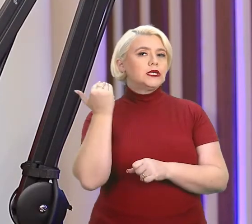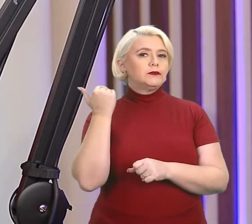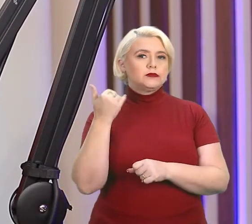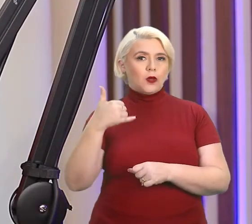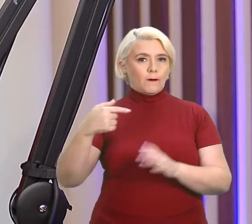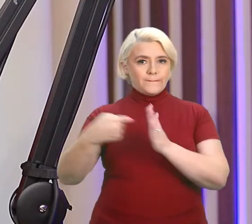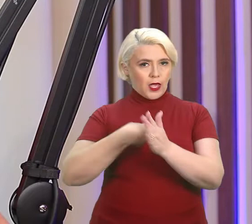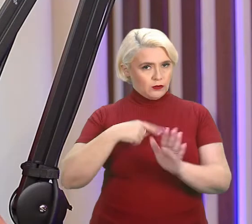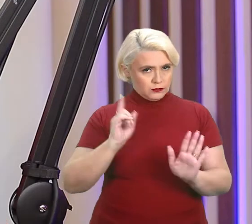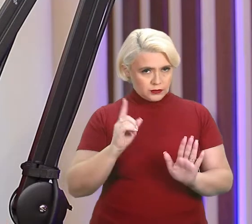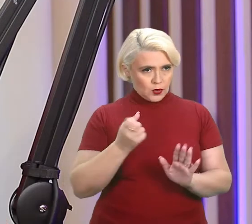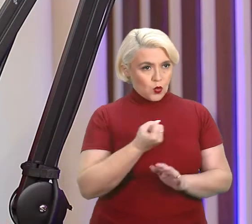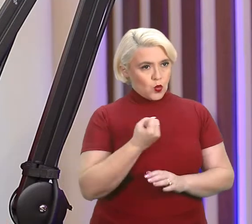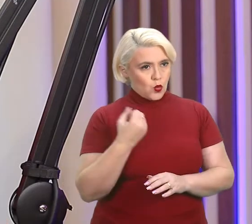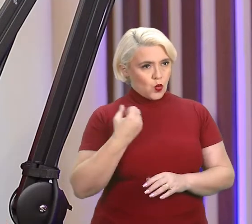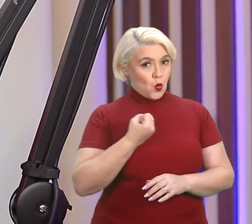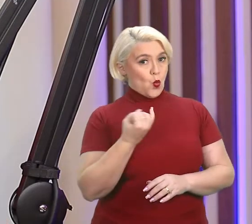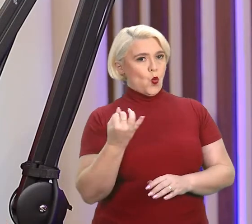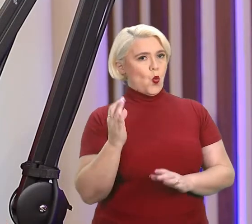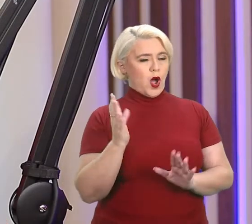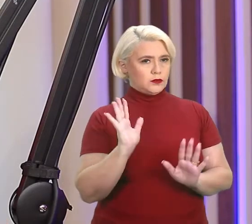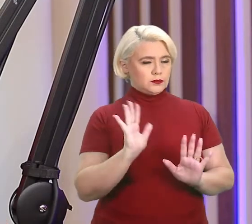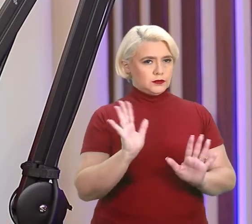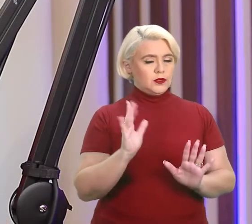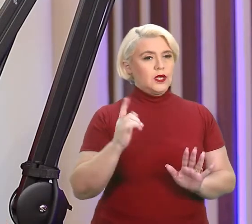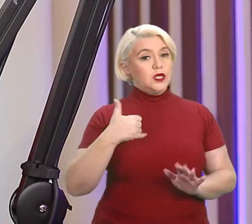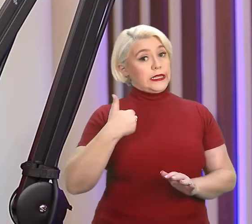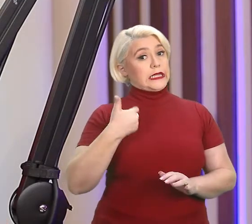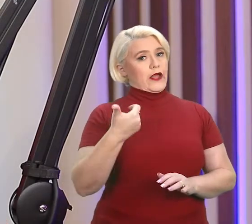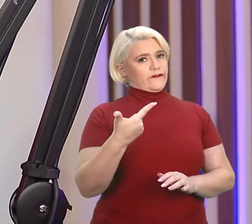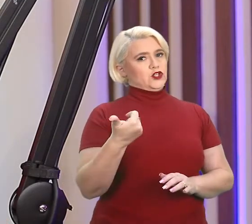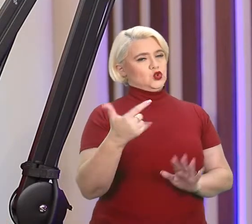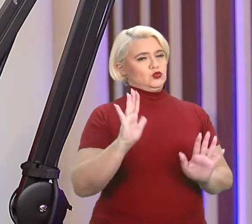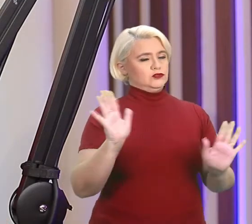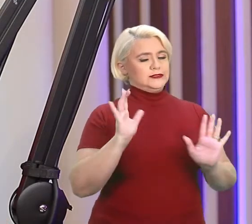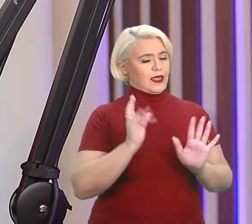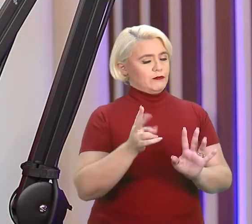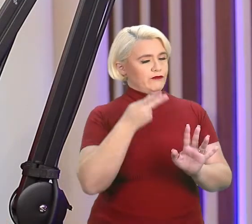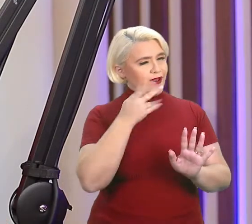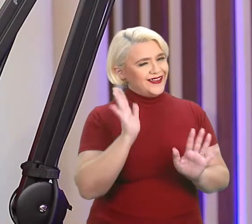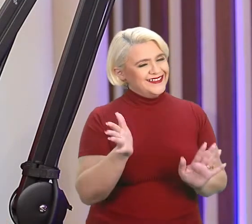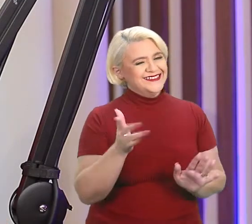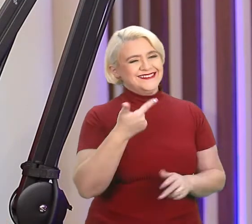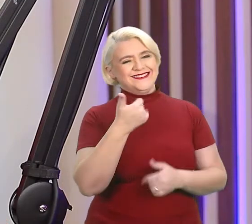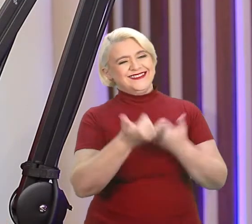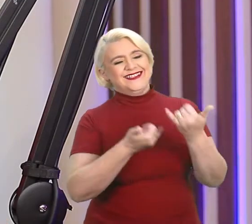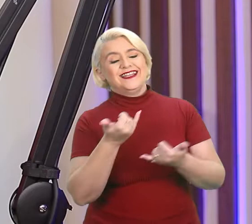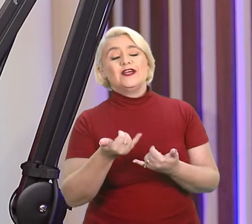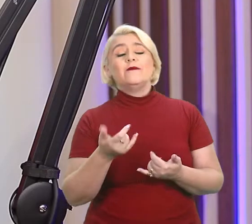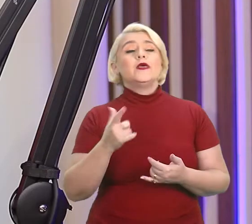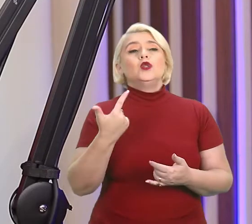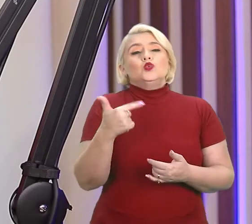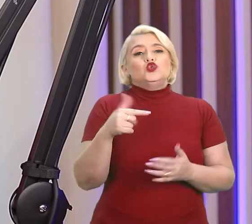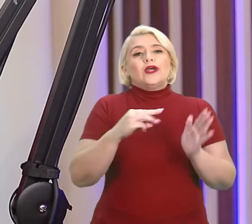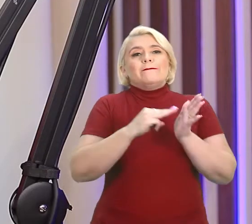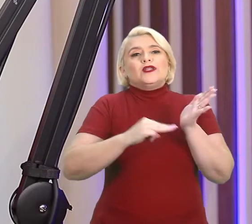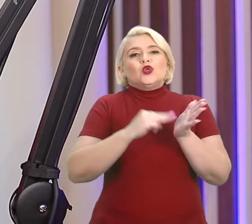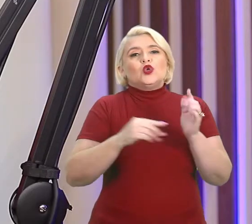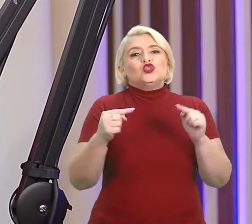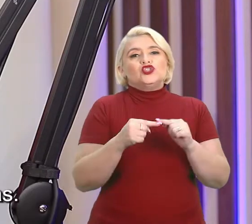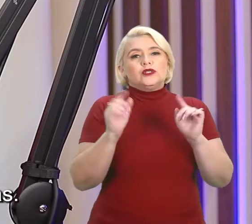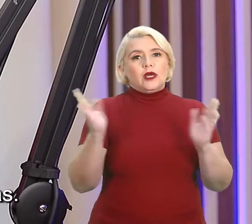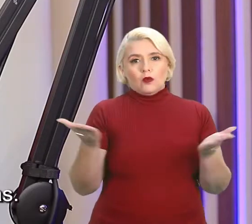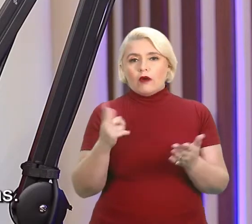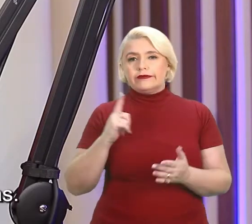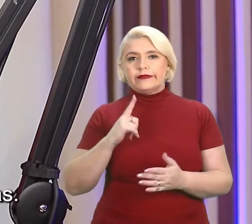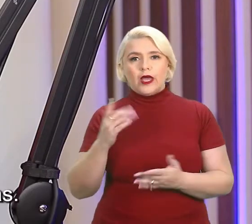não me entrega. Eu só tenho 21, já te falei. E não tinha uma metodologia muito adequada, igual a